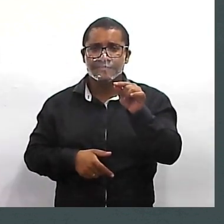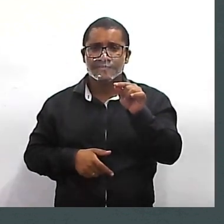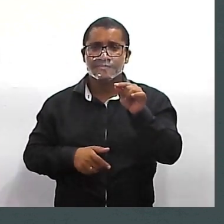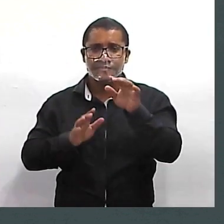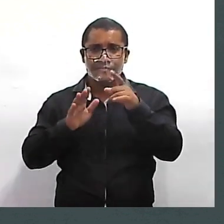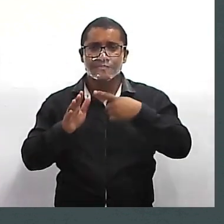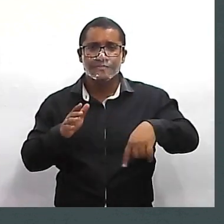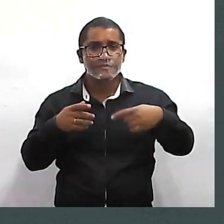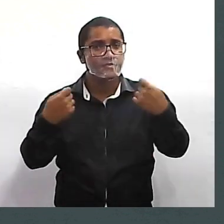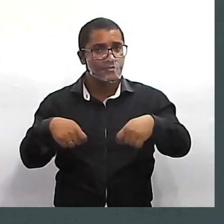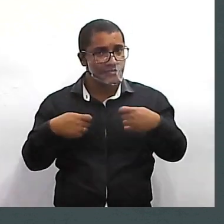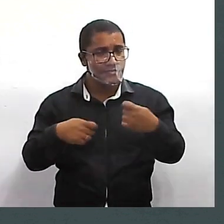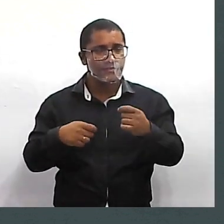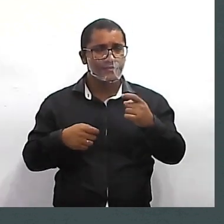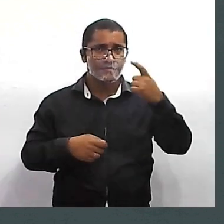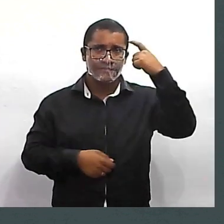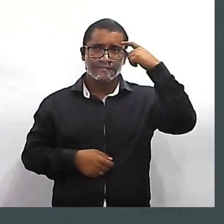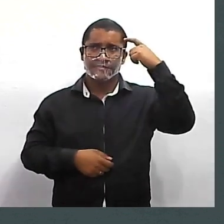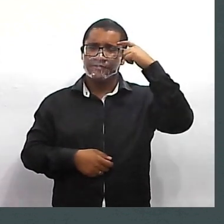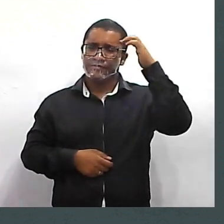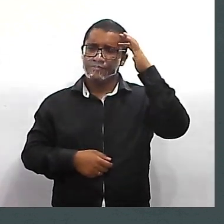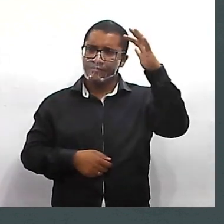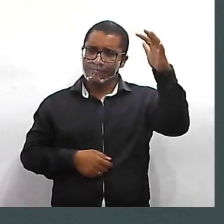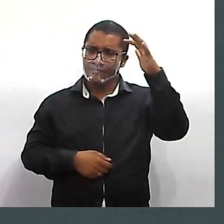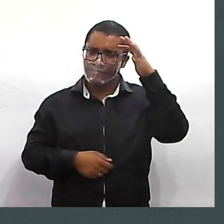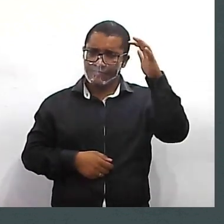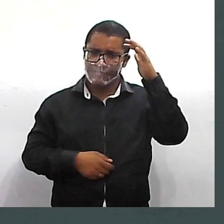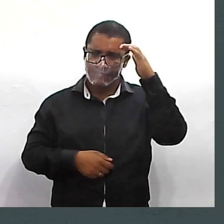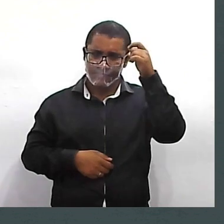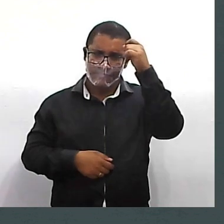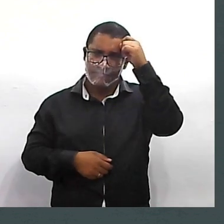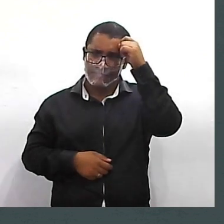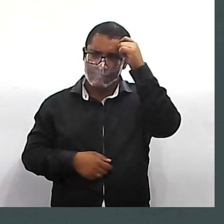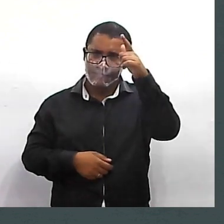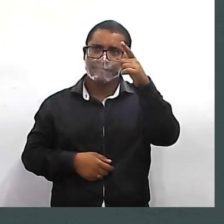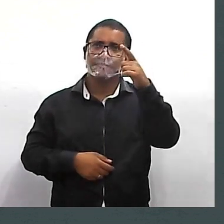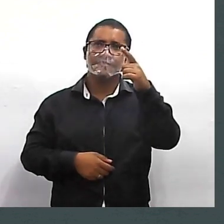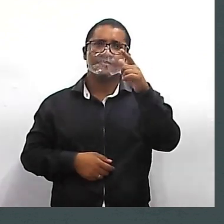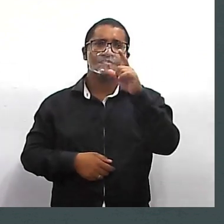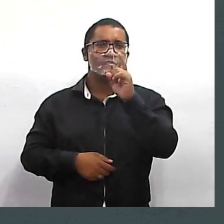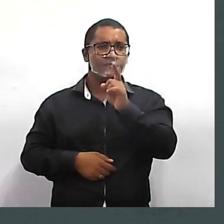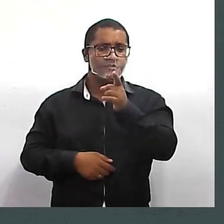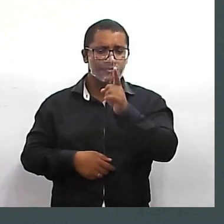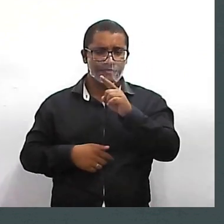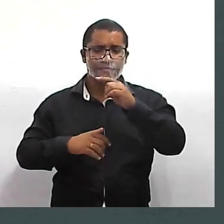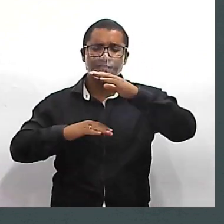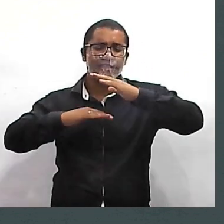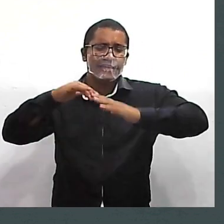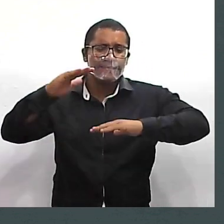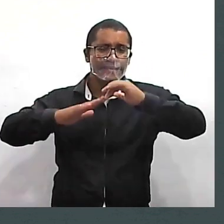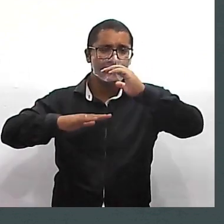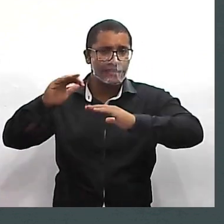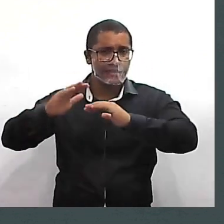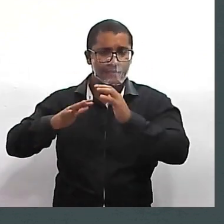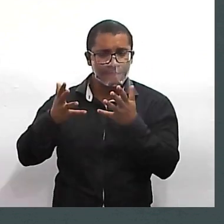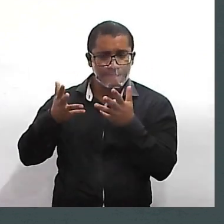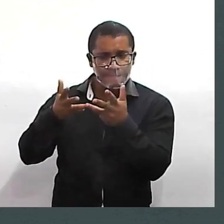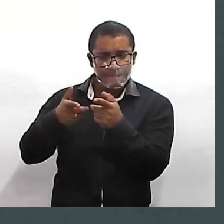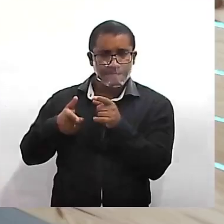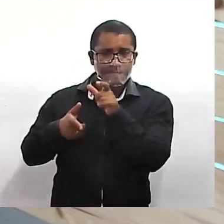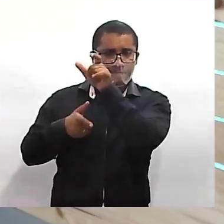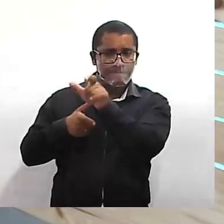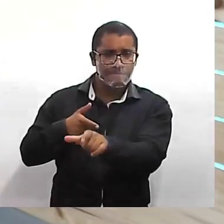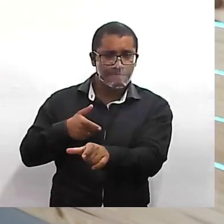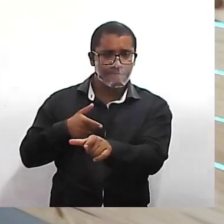que extrapolar um pouquinho essa ideia e enxergar, de fato, quais habilidades esses